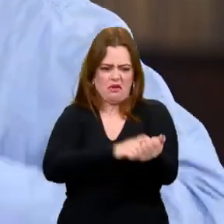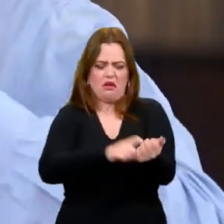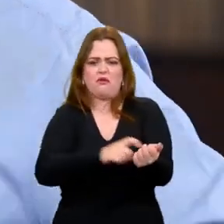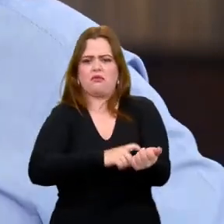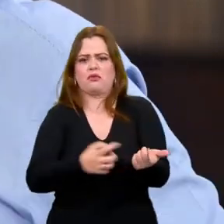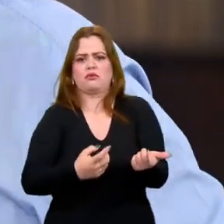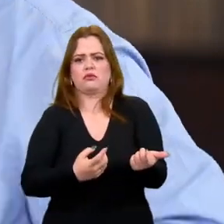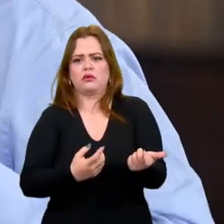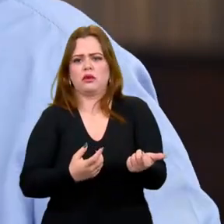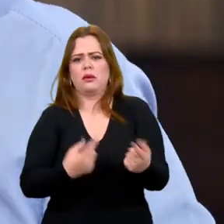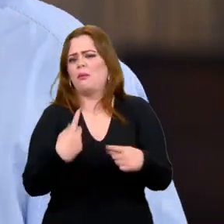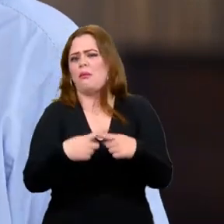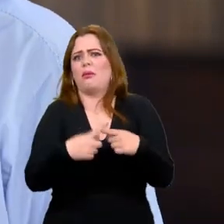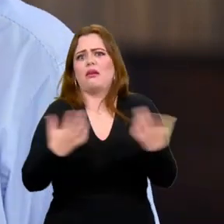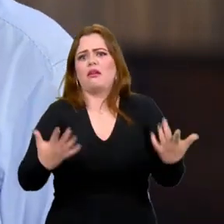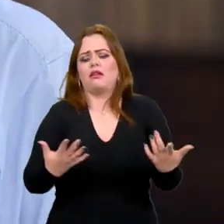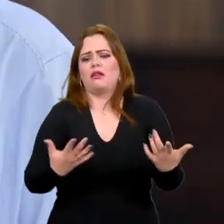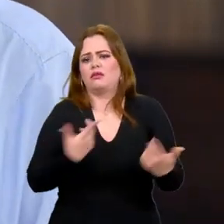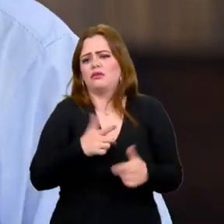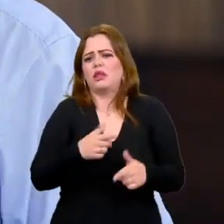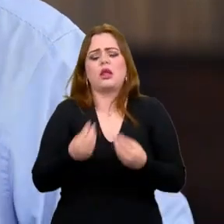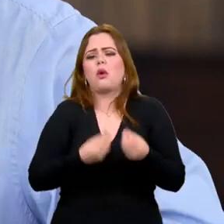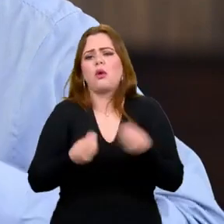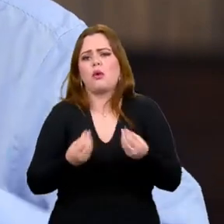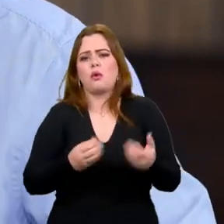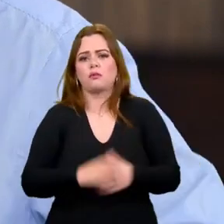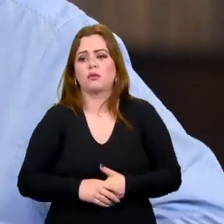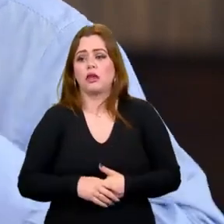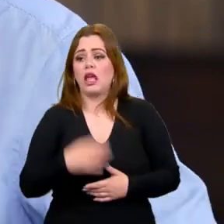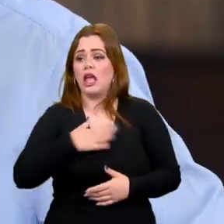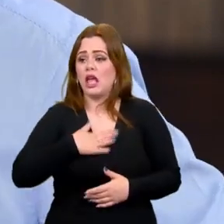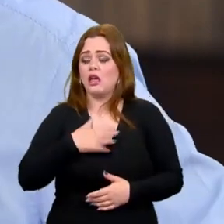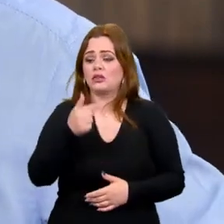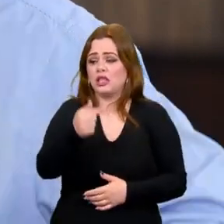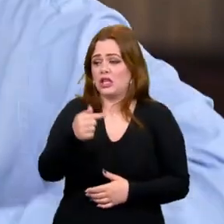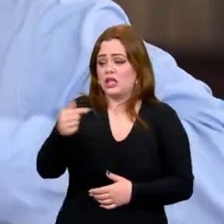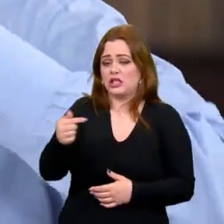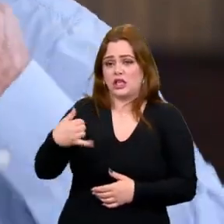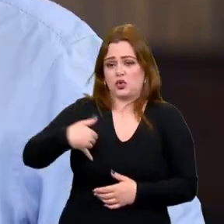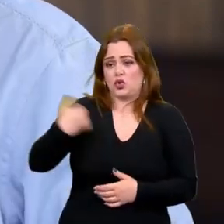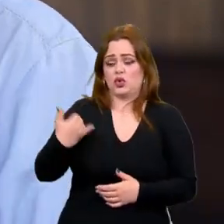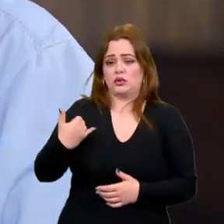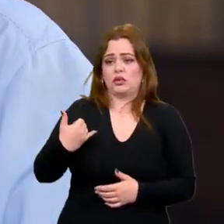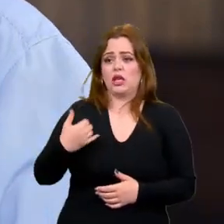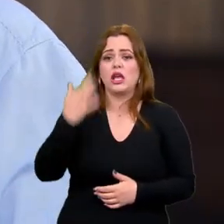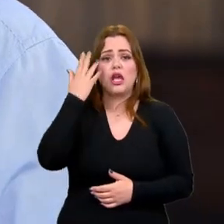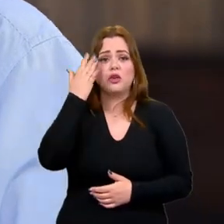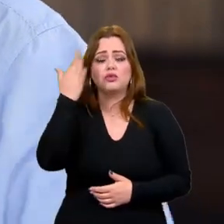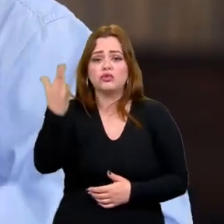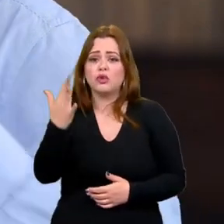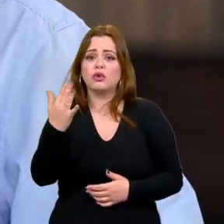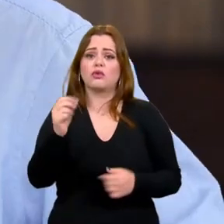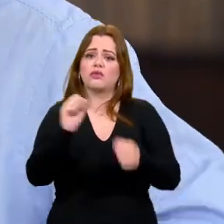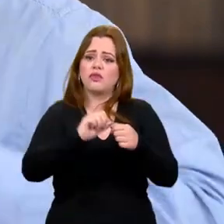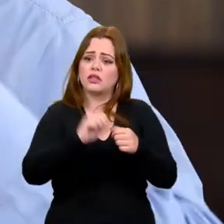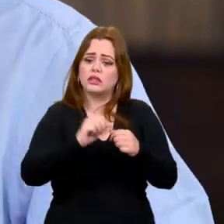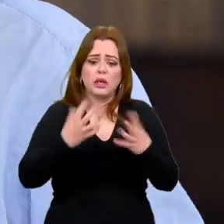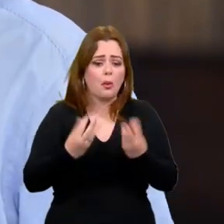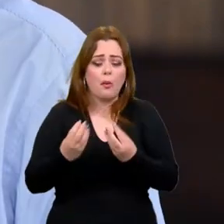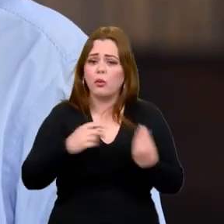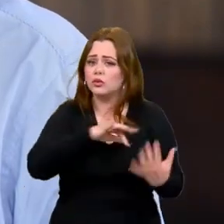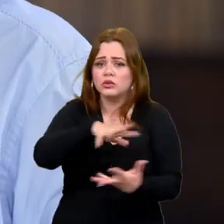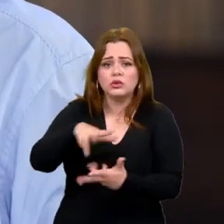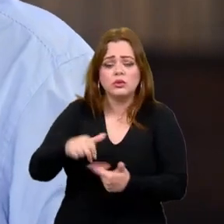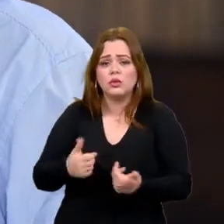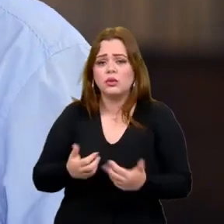ainda tem os sonhos e quero realizá-los eu sonho com esse pai vai melhorar eu sou o que a juventude vai melhorar de vida que vai estudar